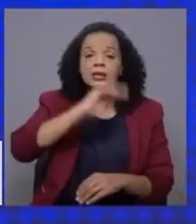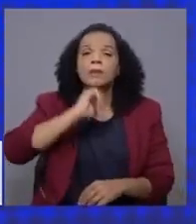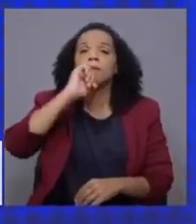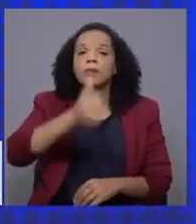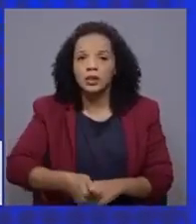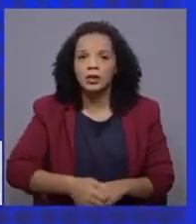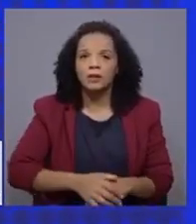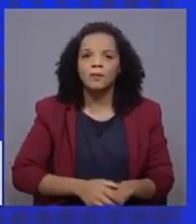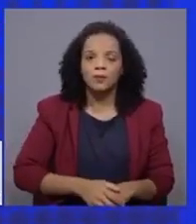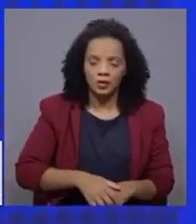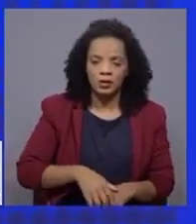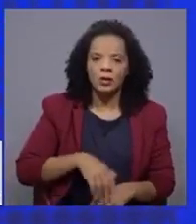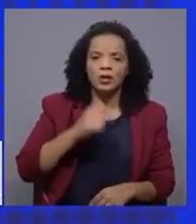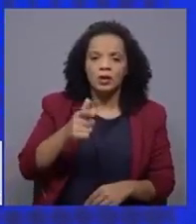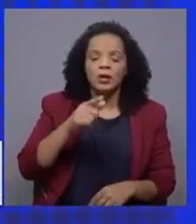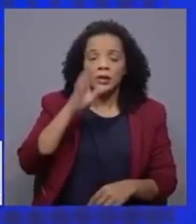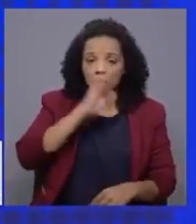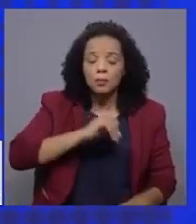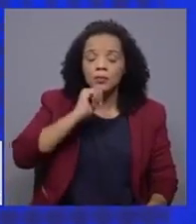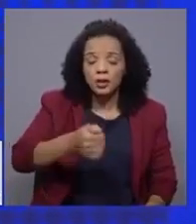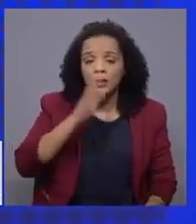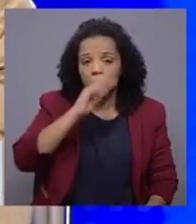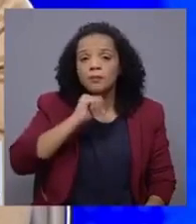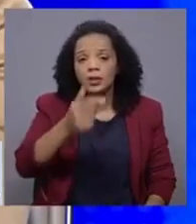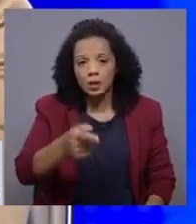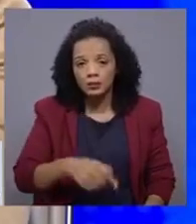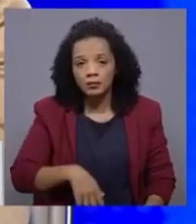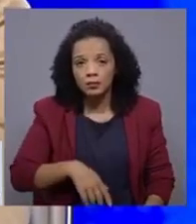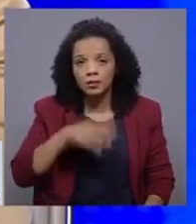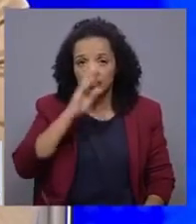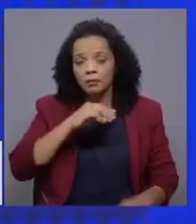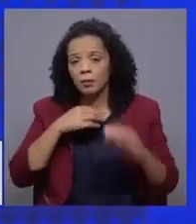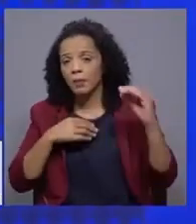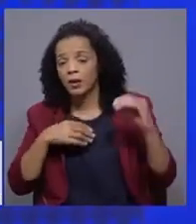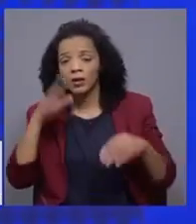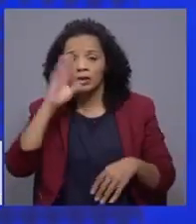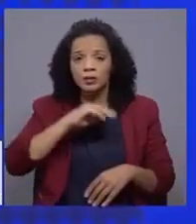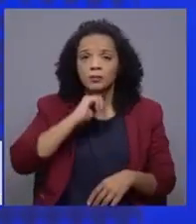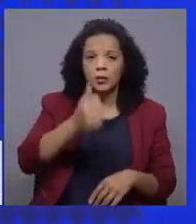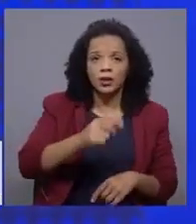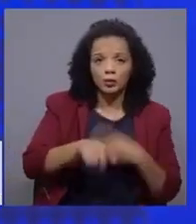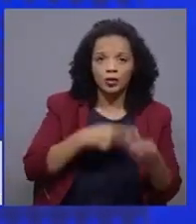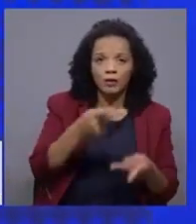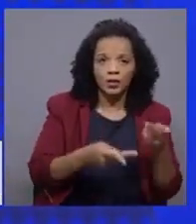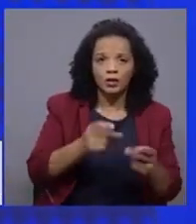rural contra este animalismo radical. Francisco, e se perder? E se perder, para a minha avaliação